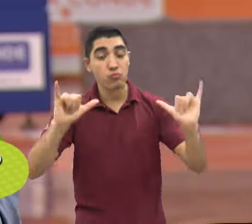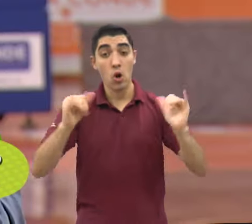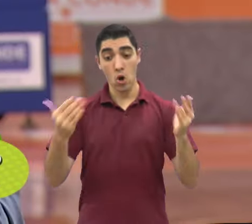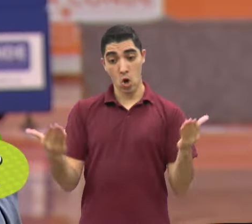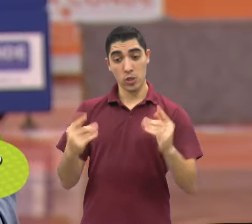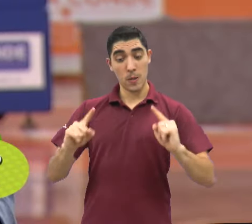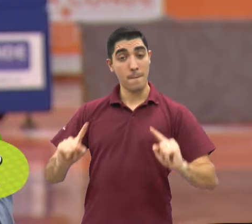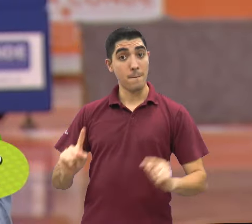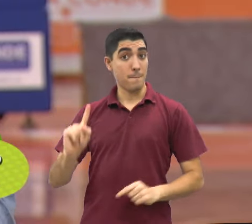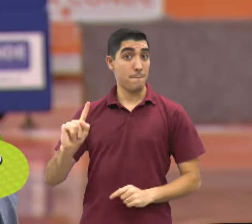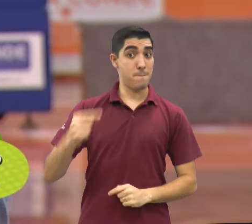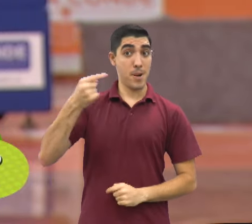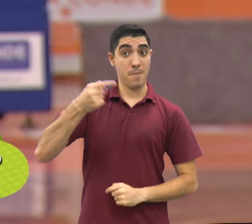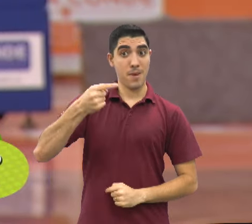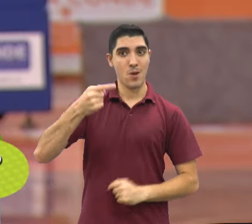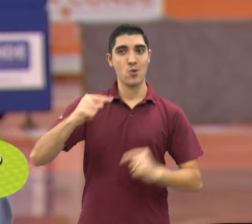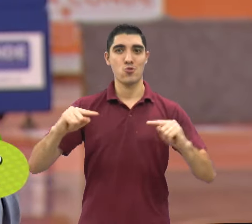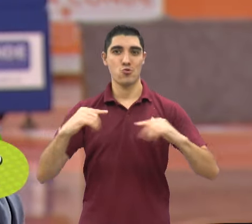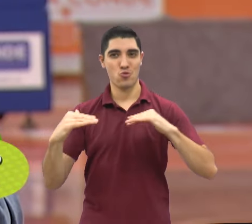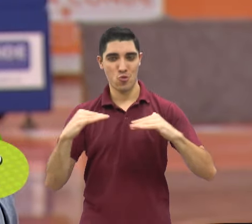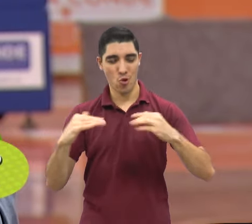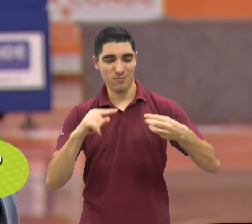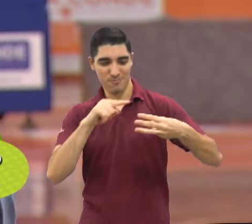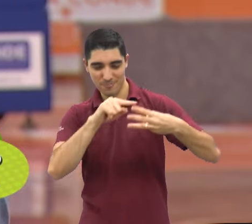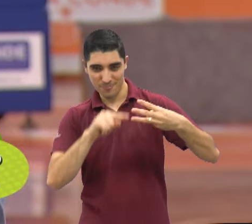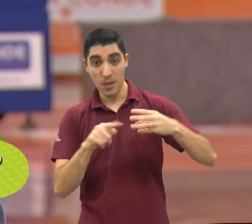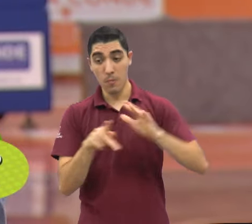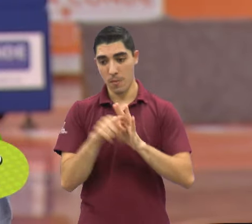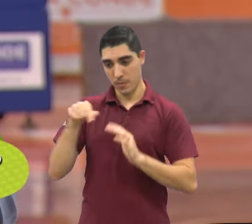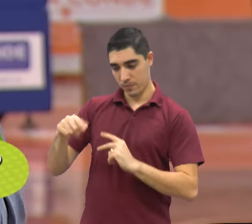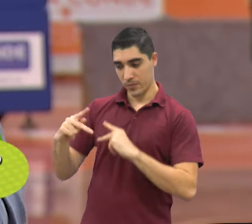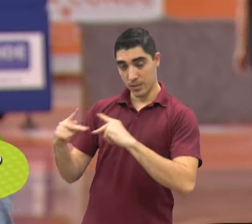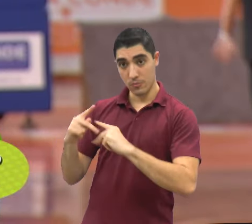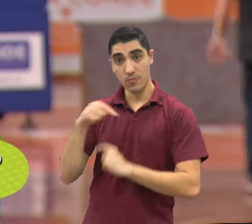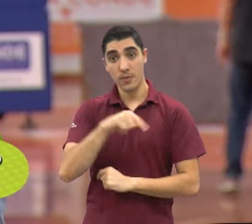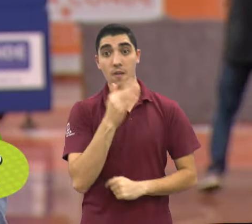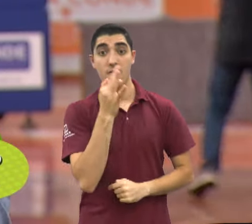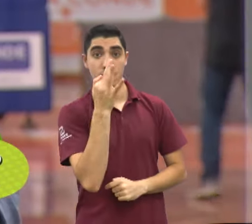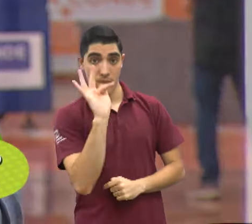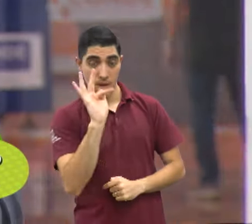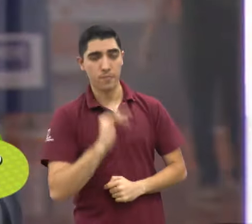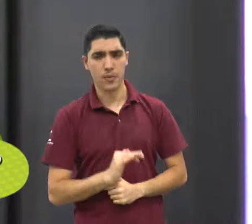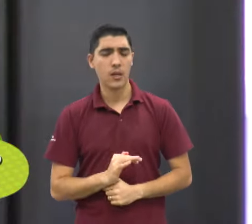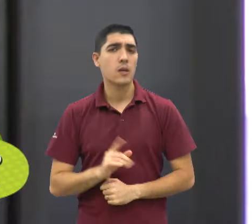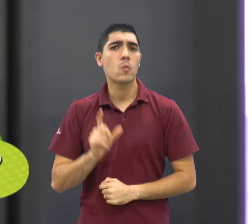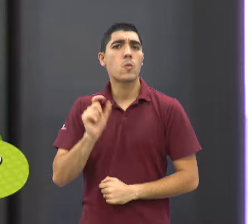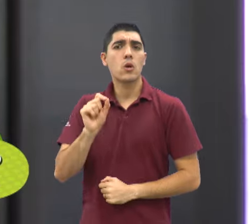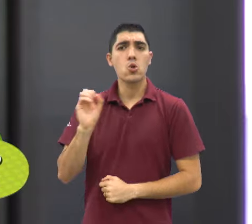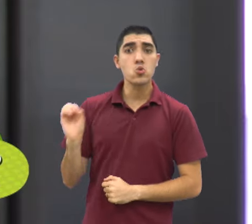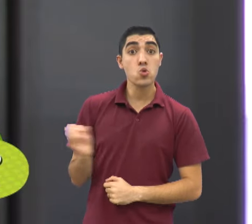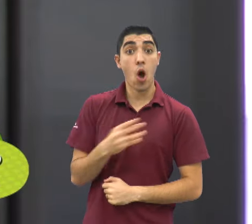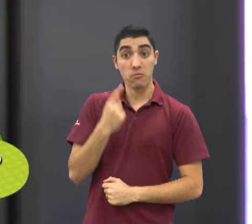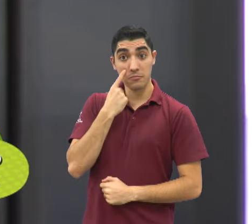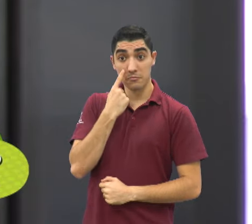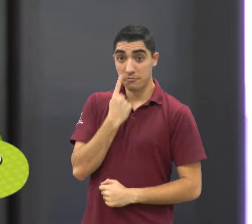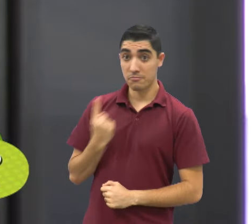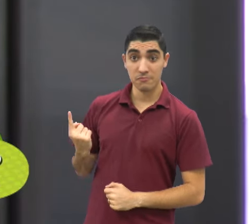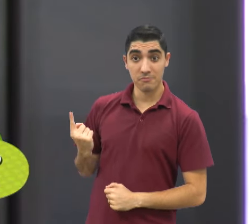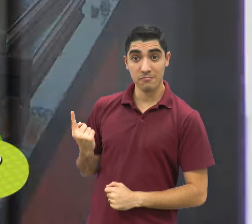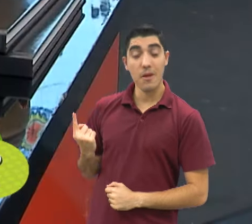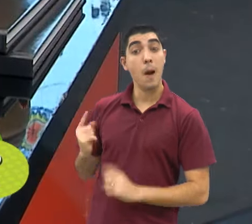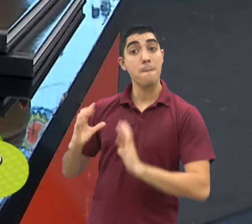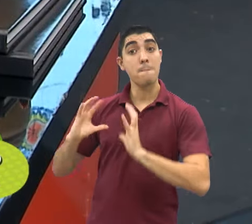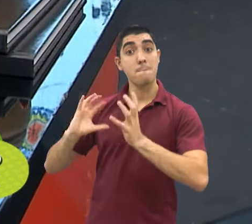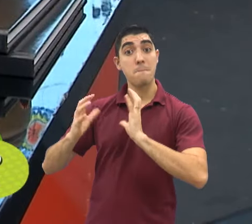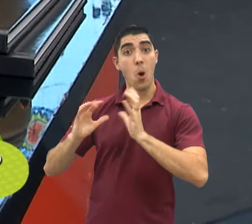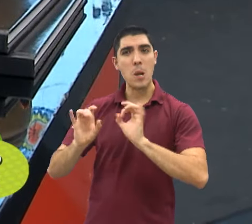entre as duas equipes do interior, São José e Franca. A novidade fica por conta de uma bola exclusiva feita para essa